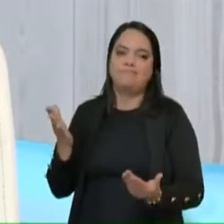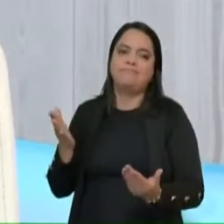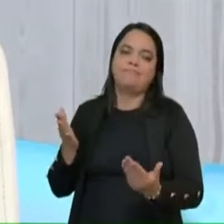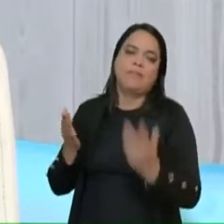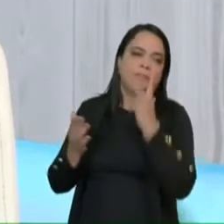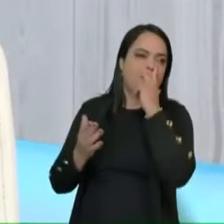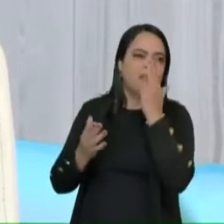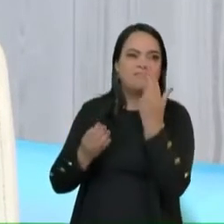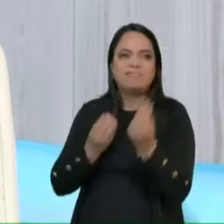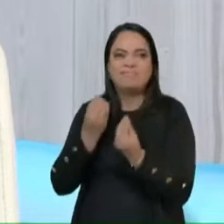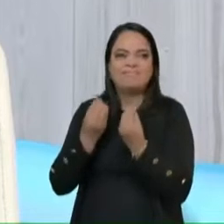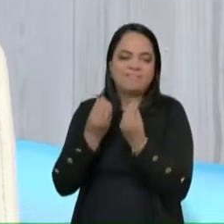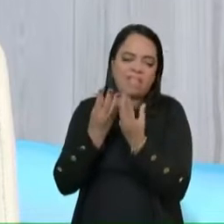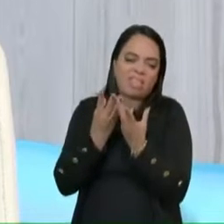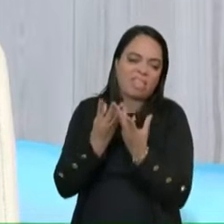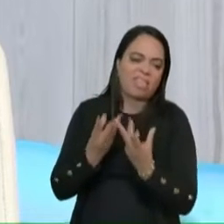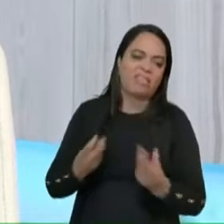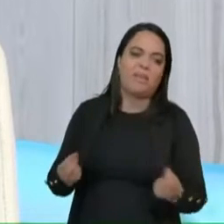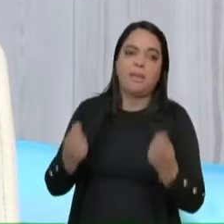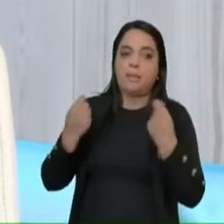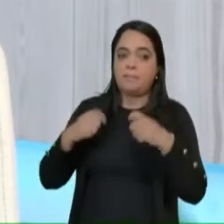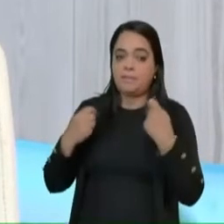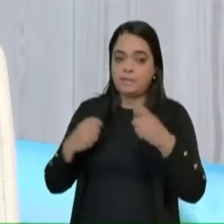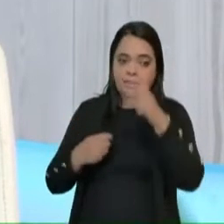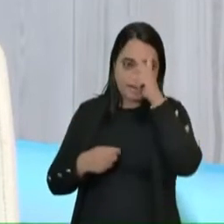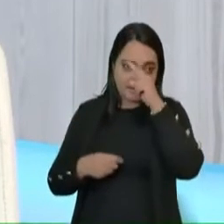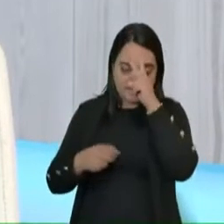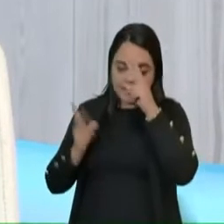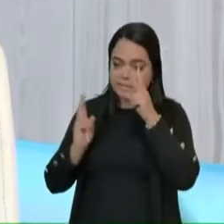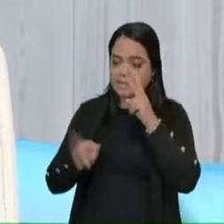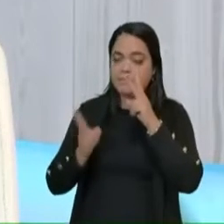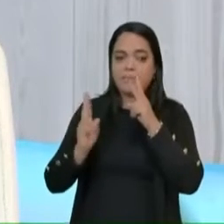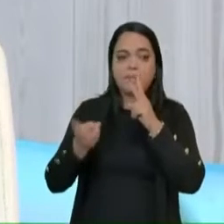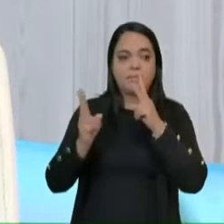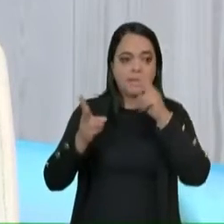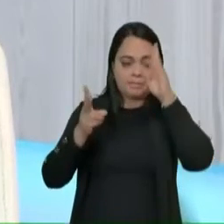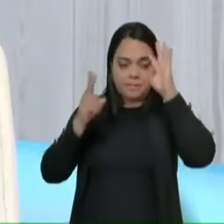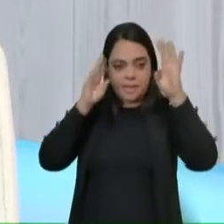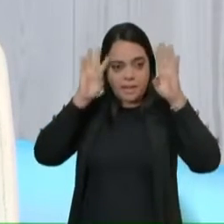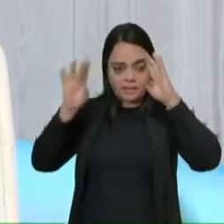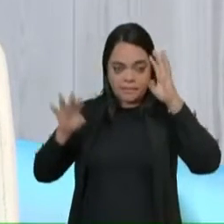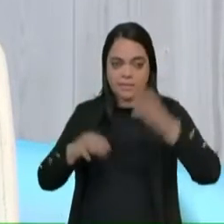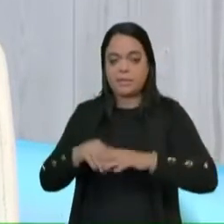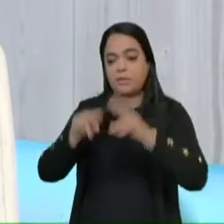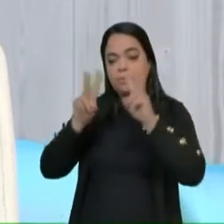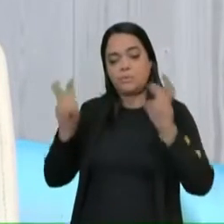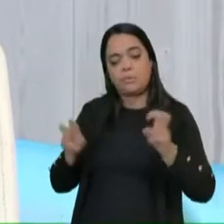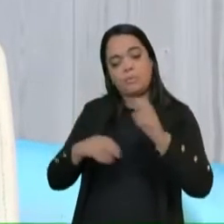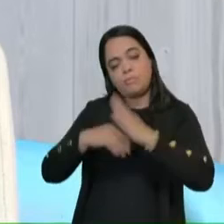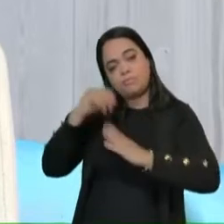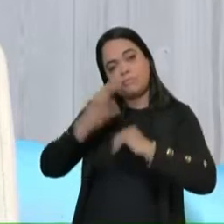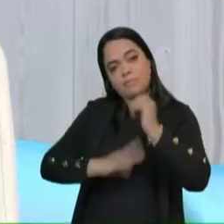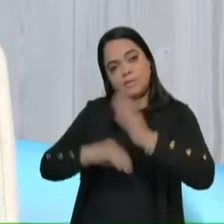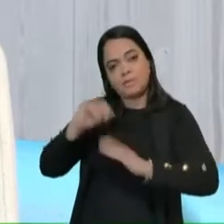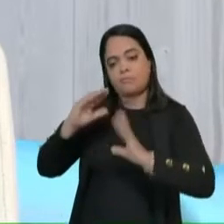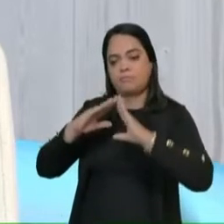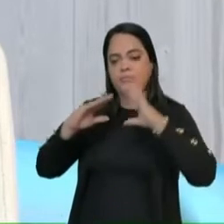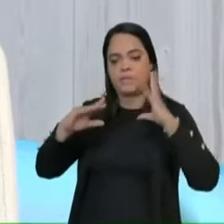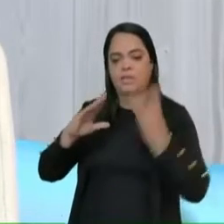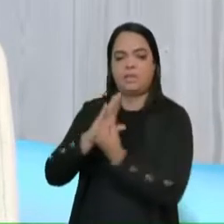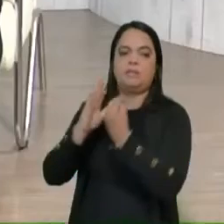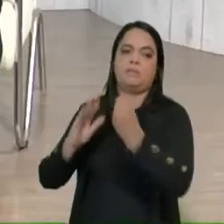descaracterizando então a gente precisa de ressaltar isso também na reflexão né sobre a missão da